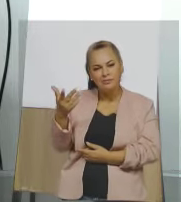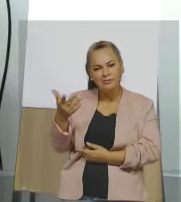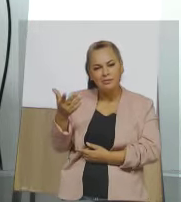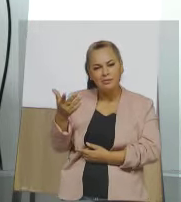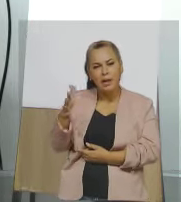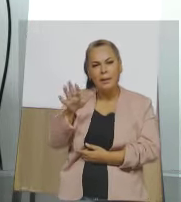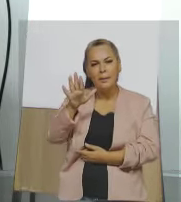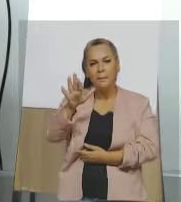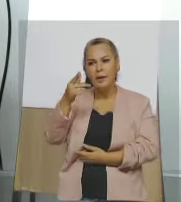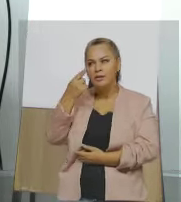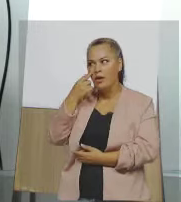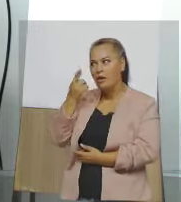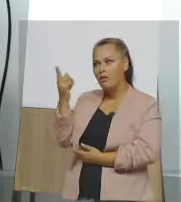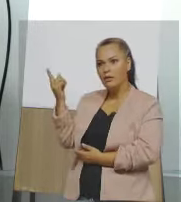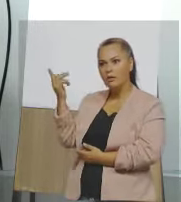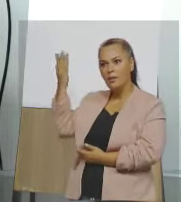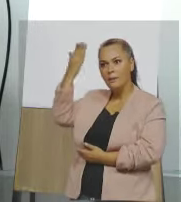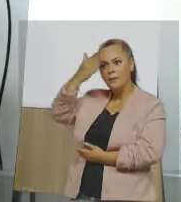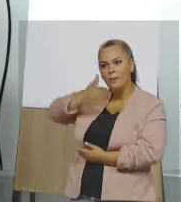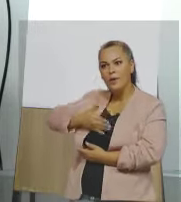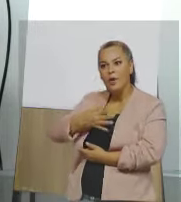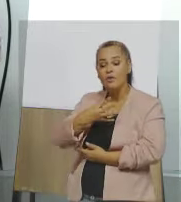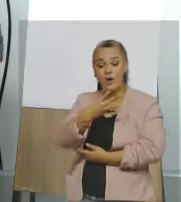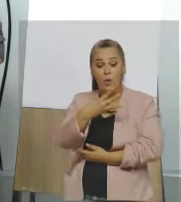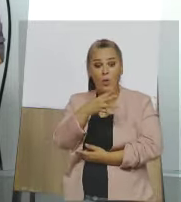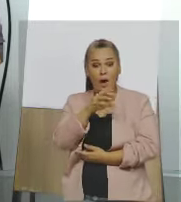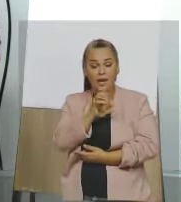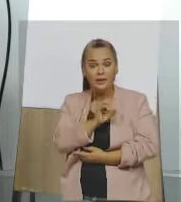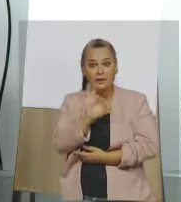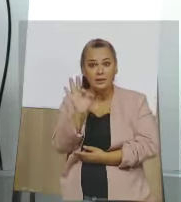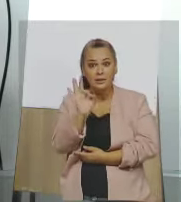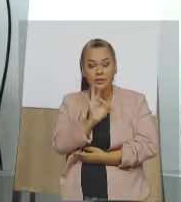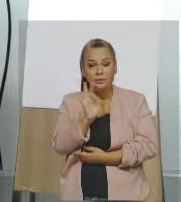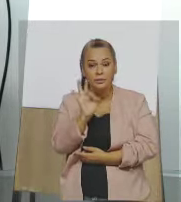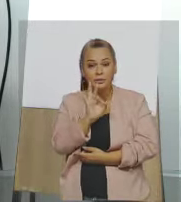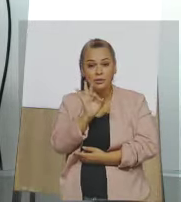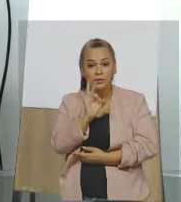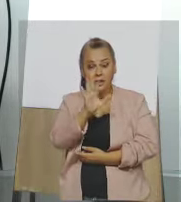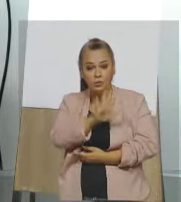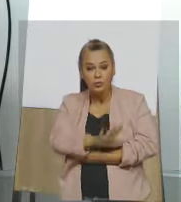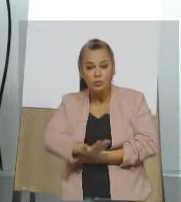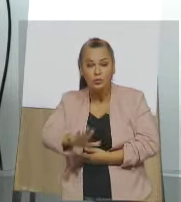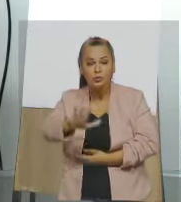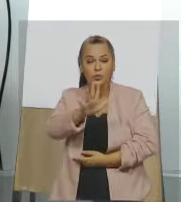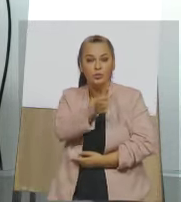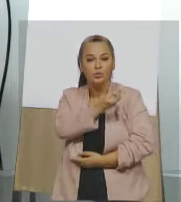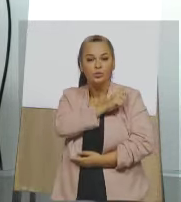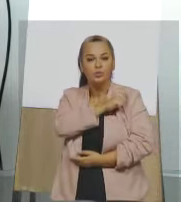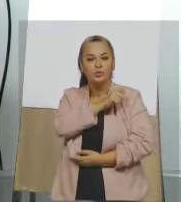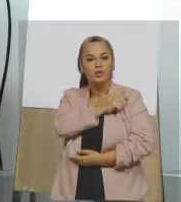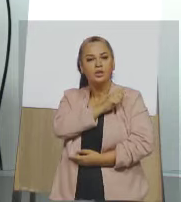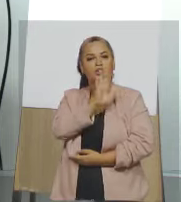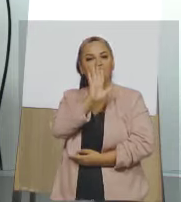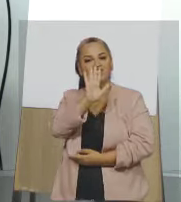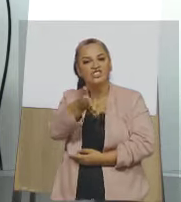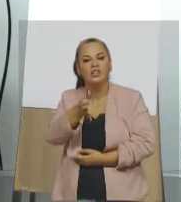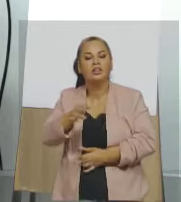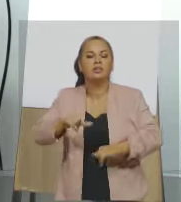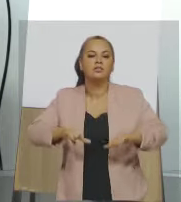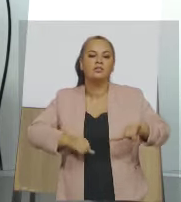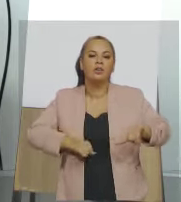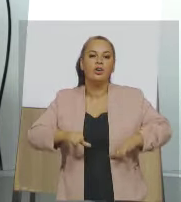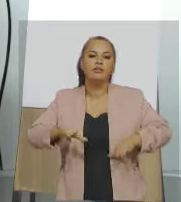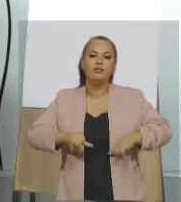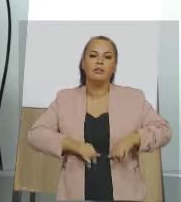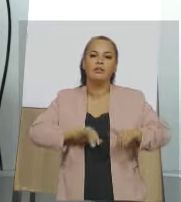brasileiros já faltaram na escola por causa disso, a gente começa a perceber que o bullying é, inclusive, ruim, não só para o psicológico da